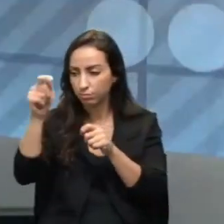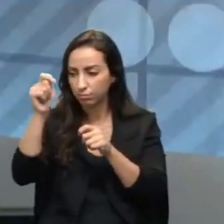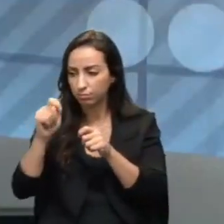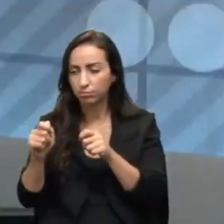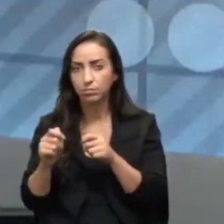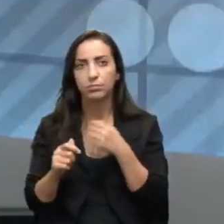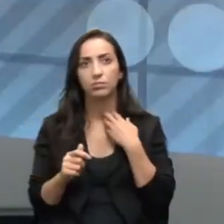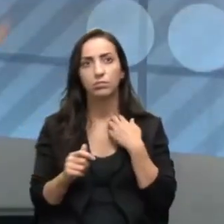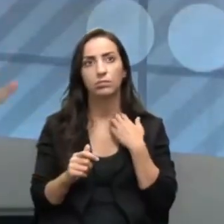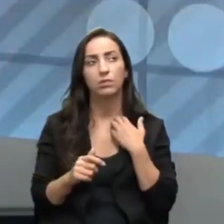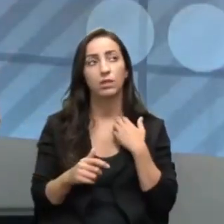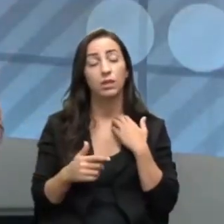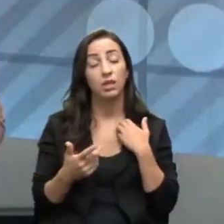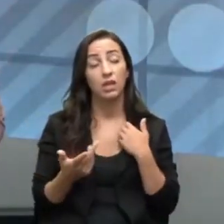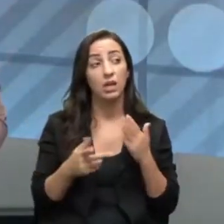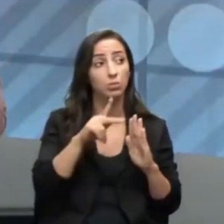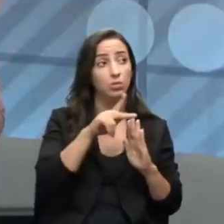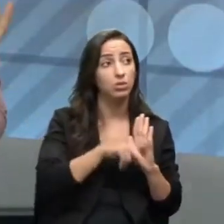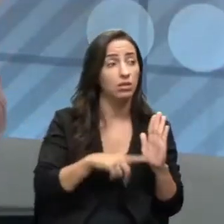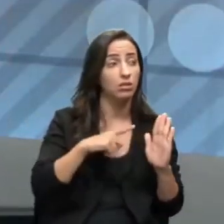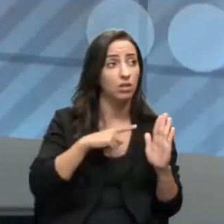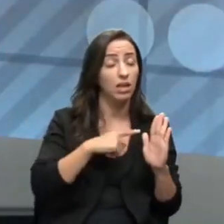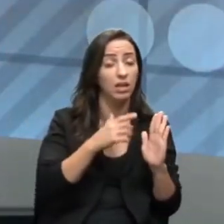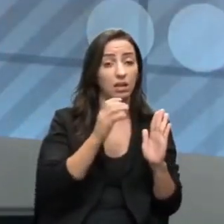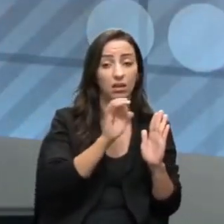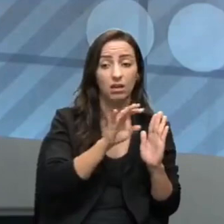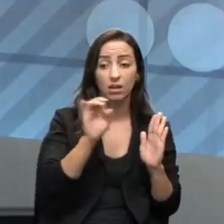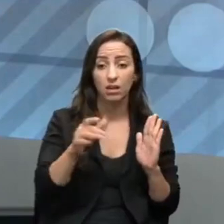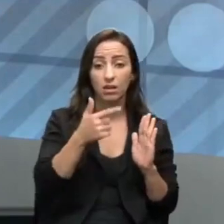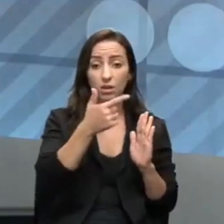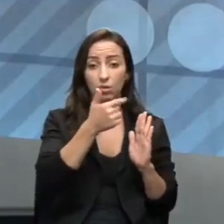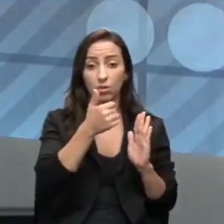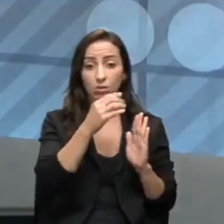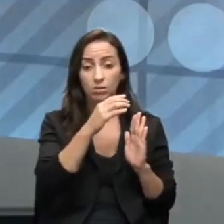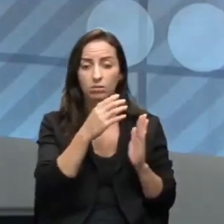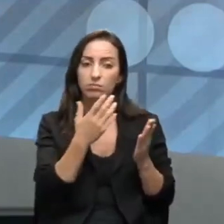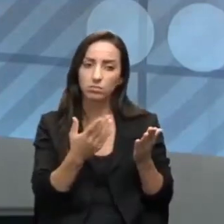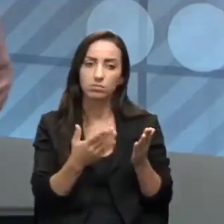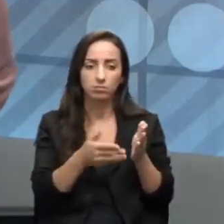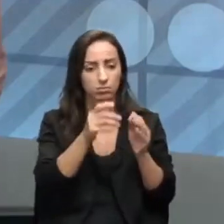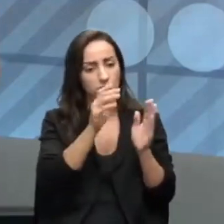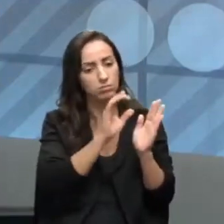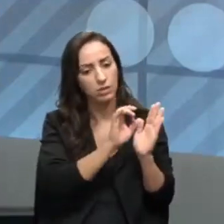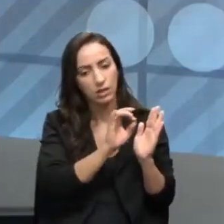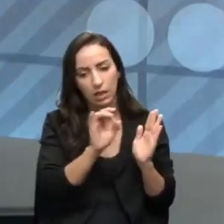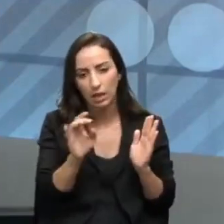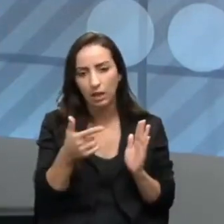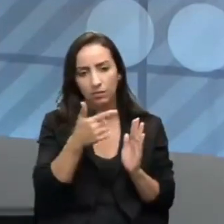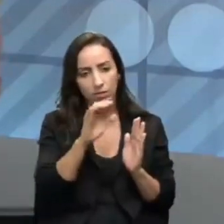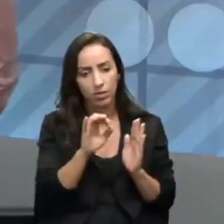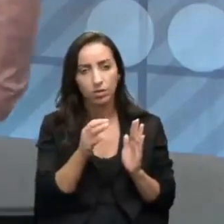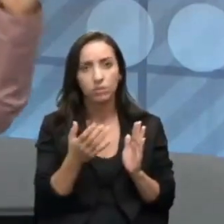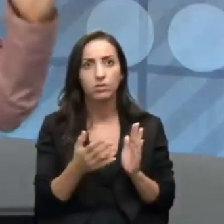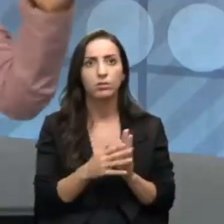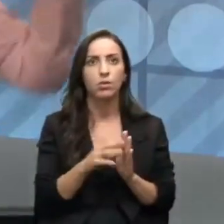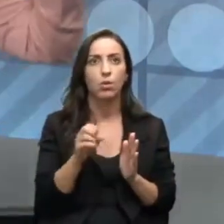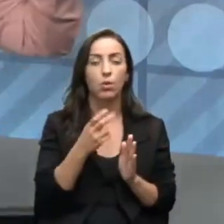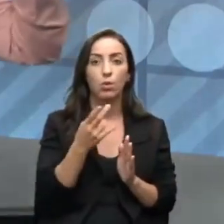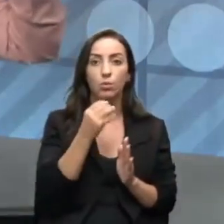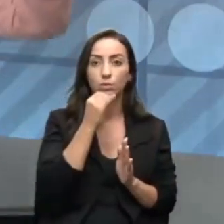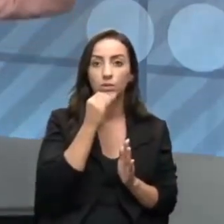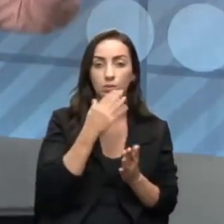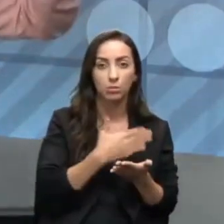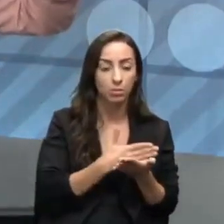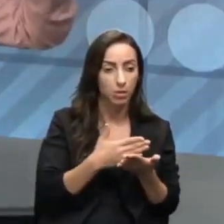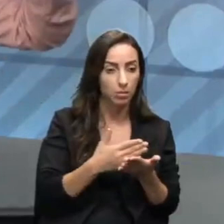centímetros. Ah, não, no projeto está a cada 12, ele vai colocar a cada 12. Ah, tá a cada 20, vai colocar a cada 20. Ou, por exemplo, nos